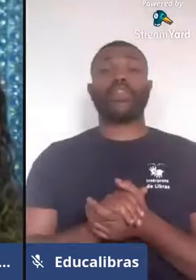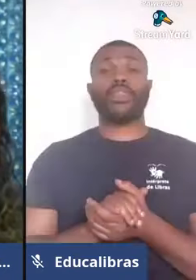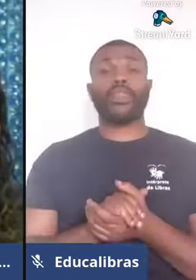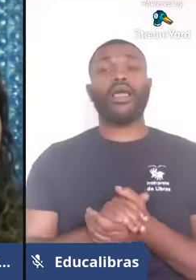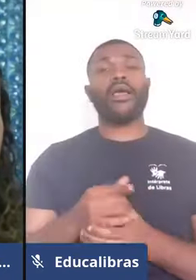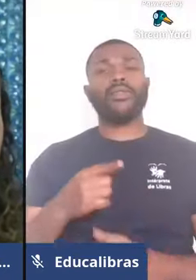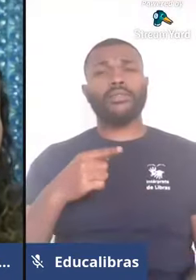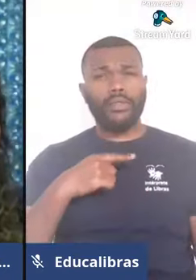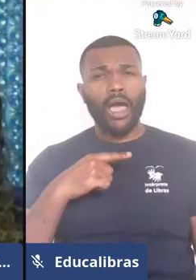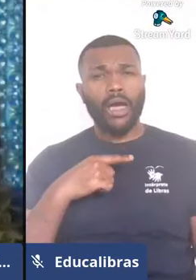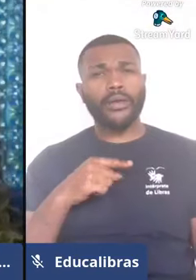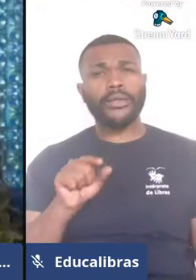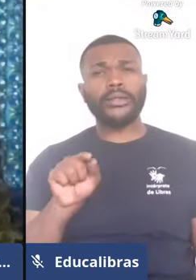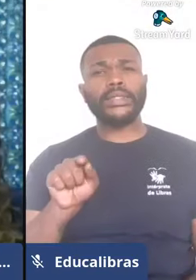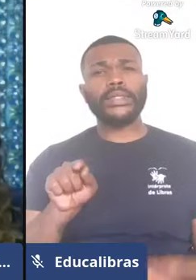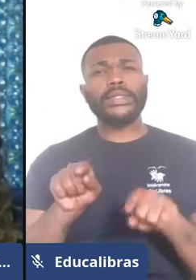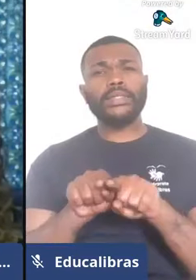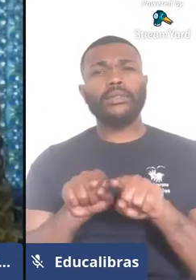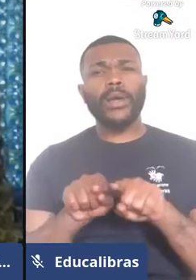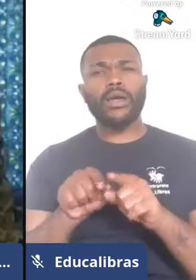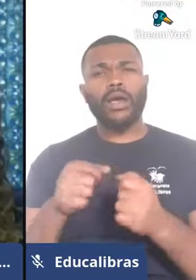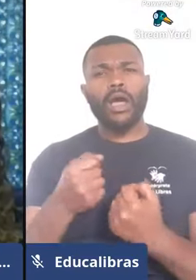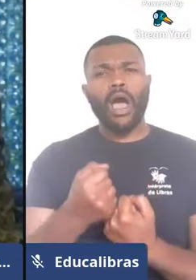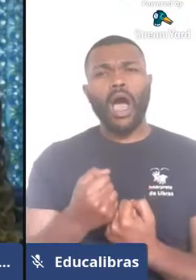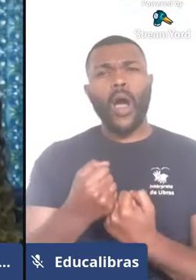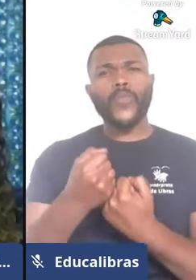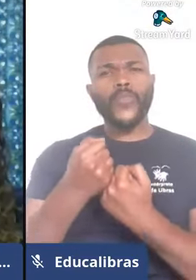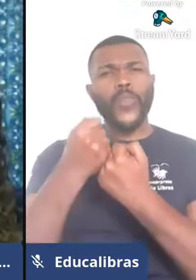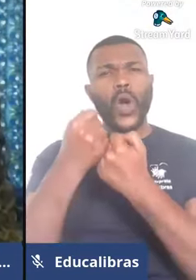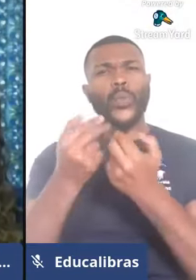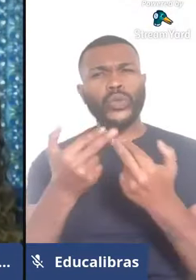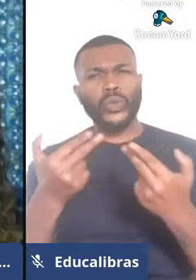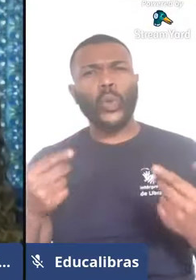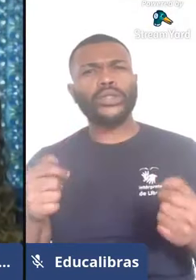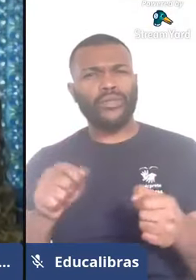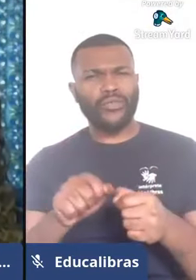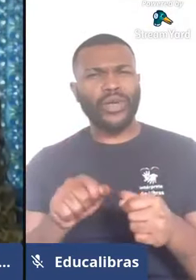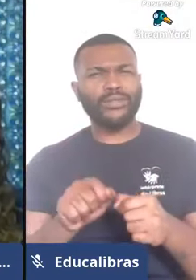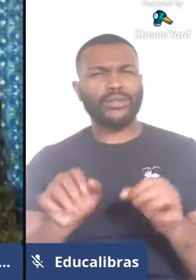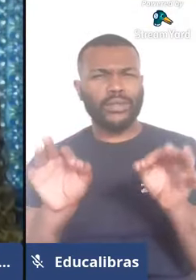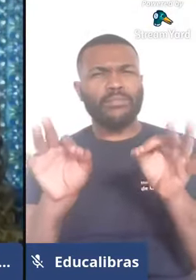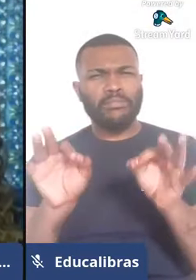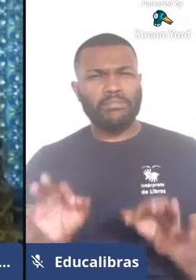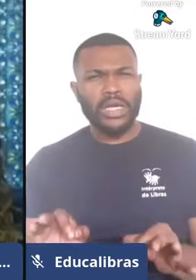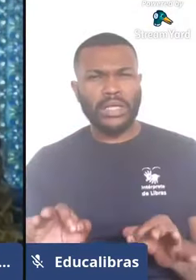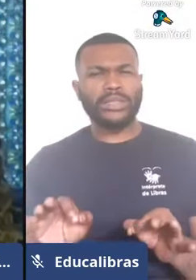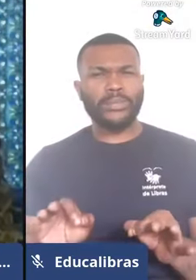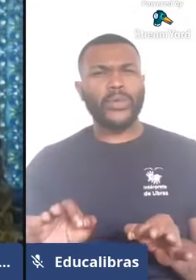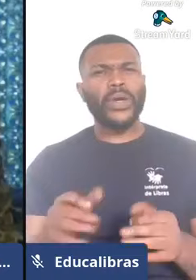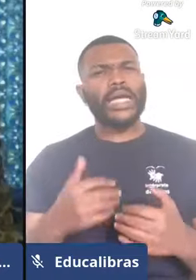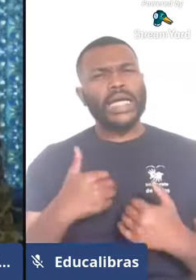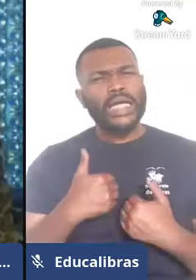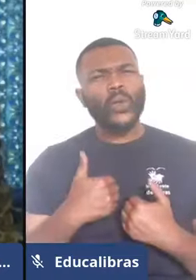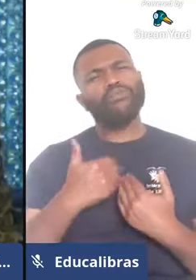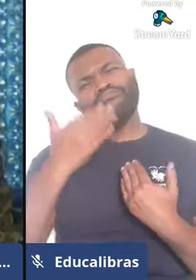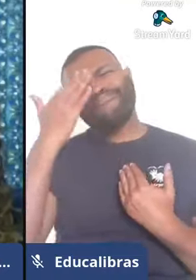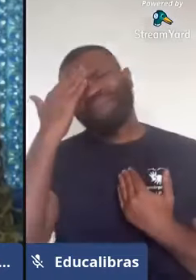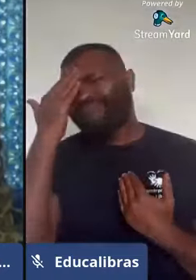existiu um apoio, e a gente fez muita coisa mesmo. Eu sou muito grato